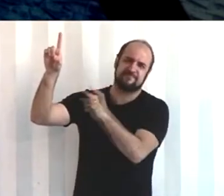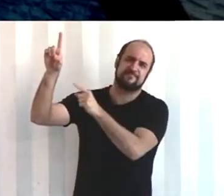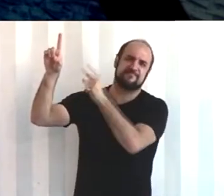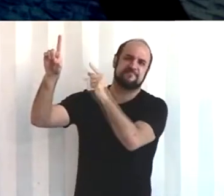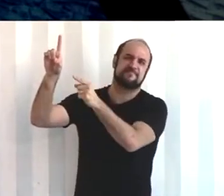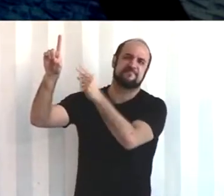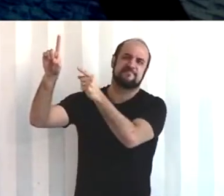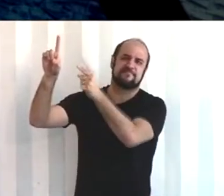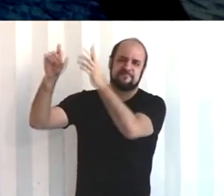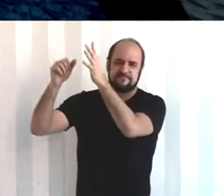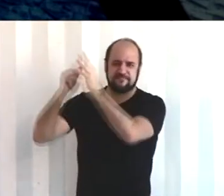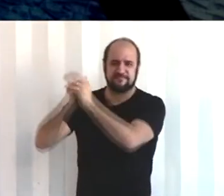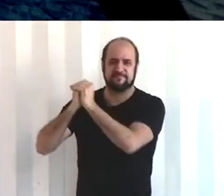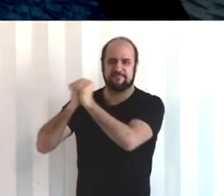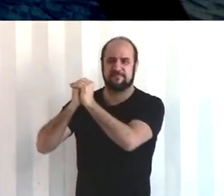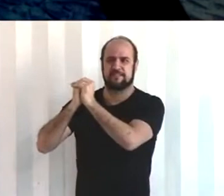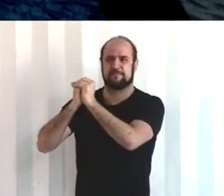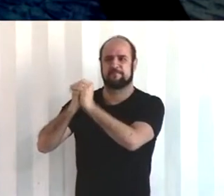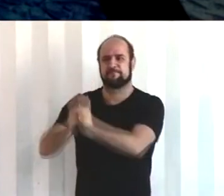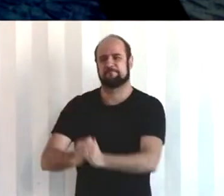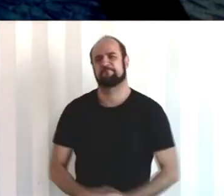eternamente. Amém.